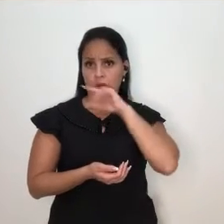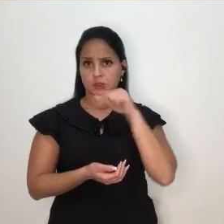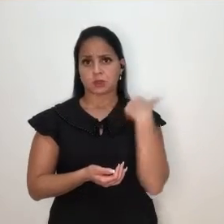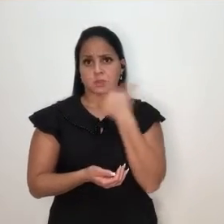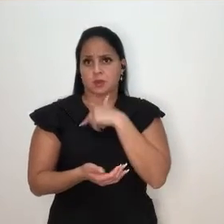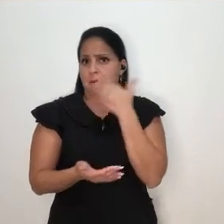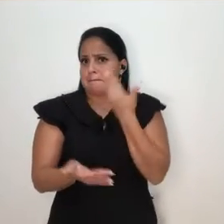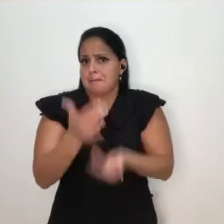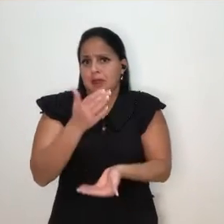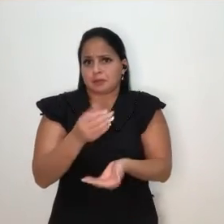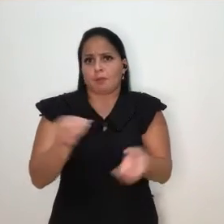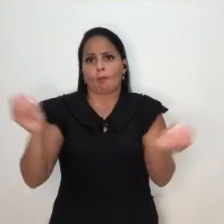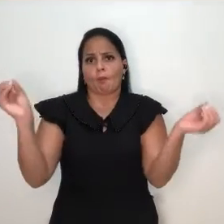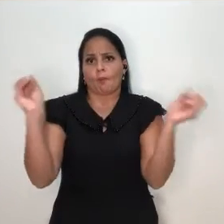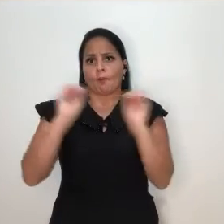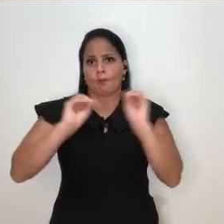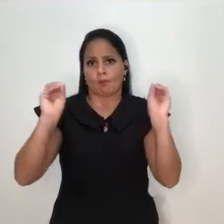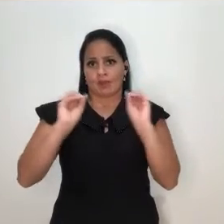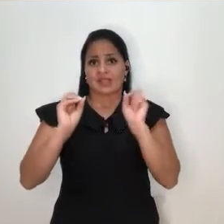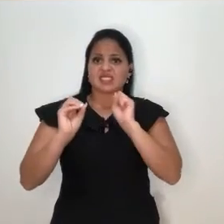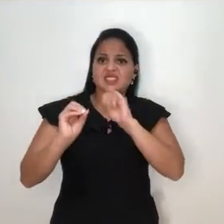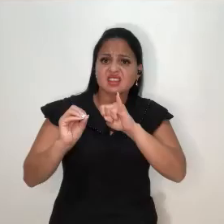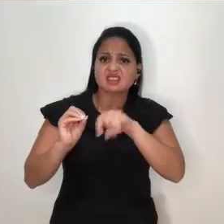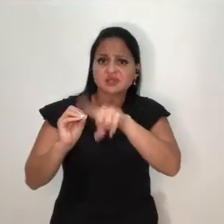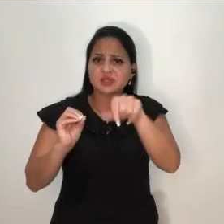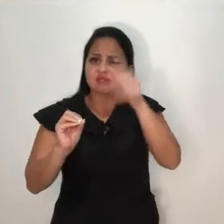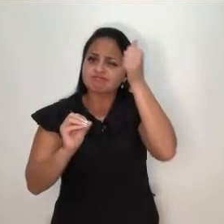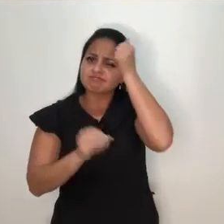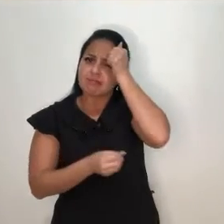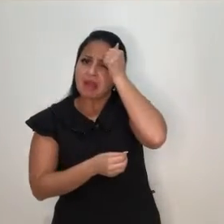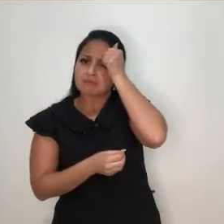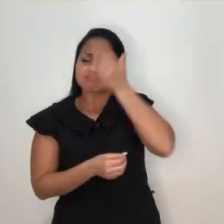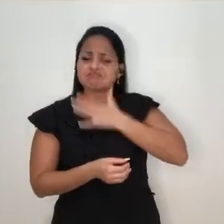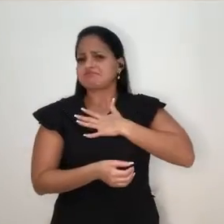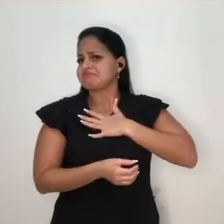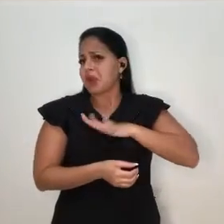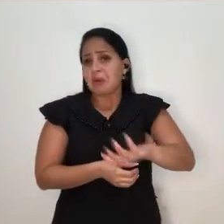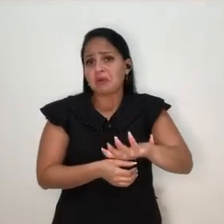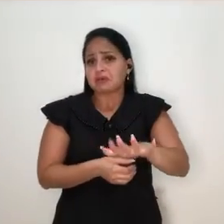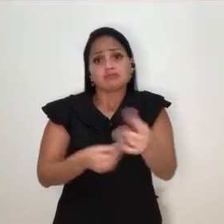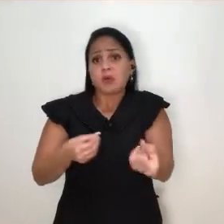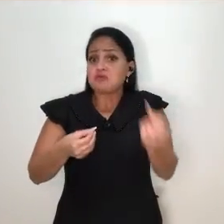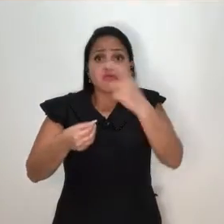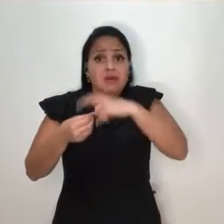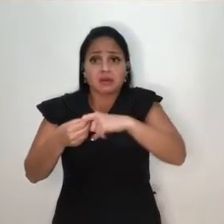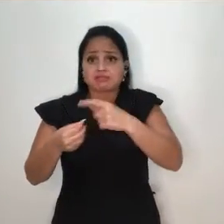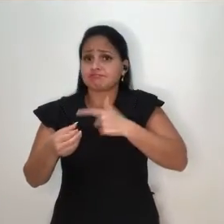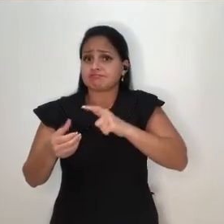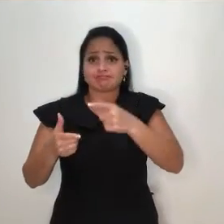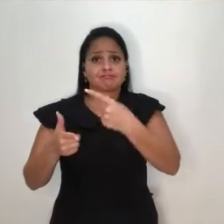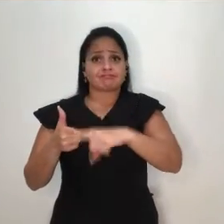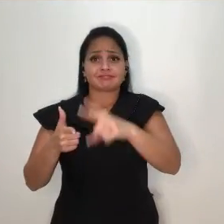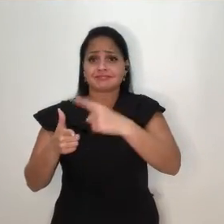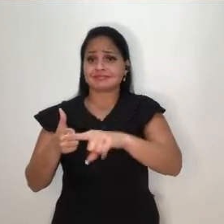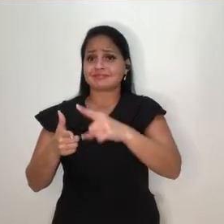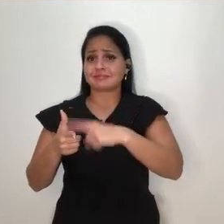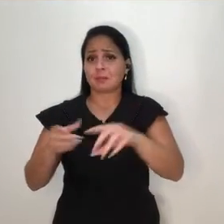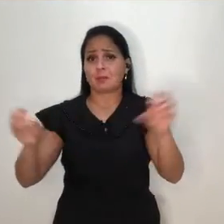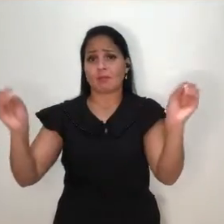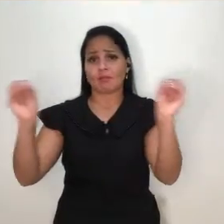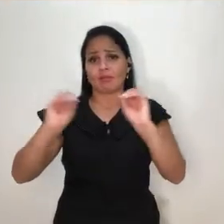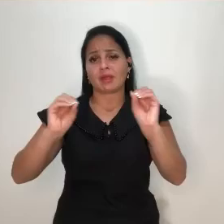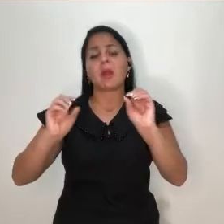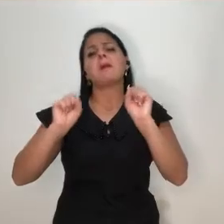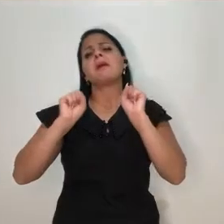tem nada a perder. E se você se arrepender, se você não gostar, volta. Não tem problema,